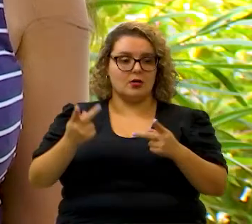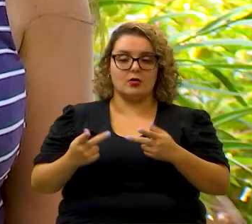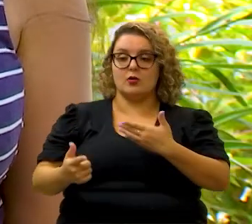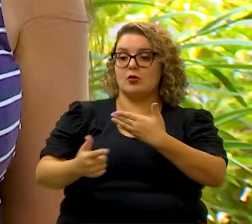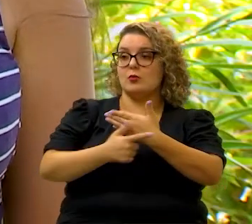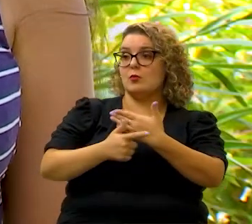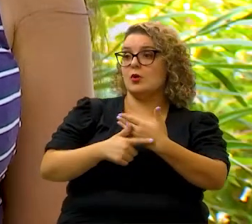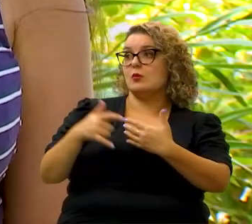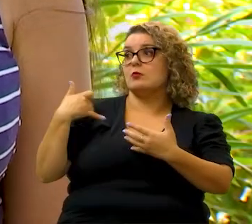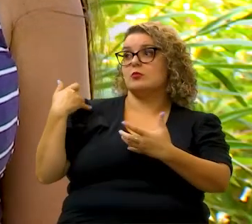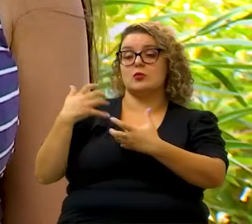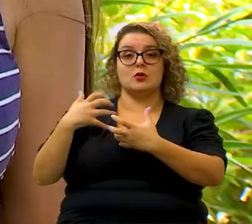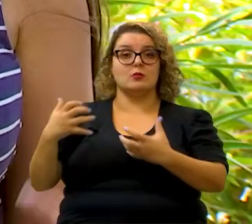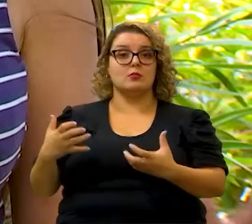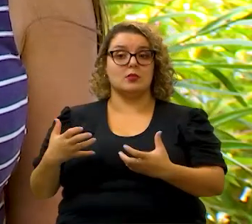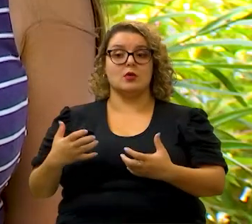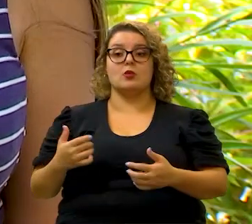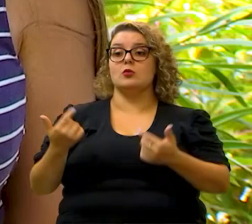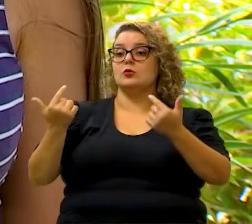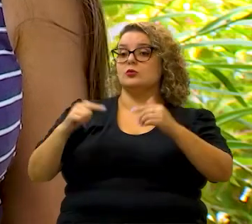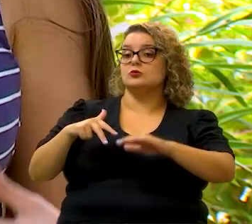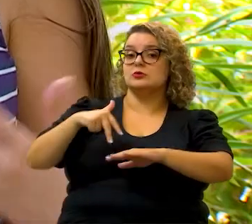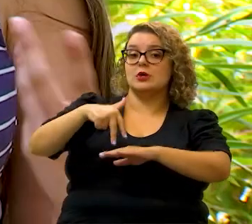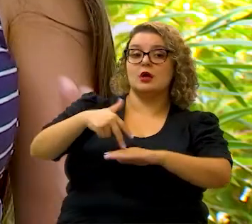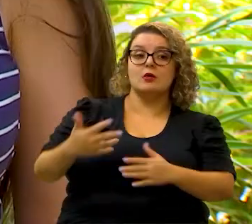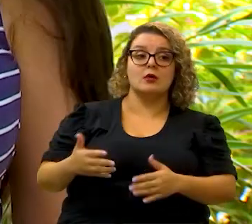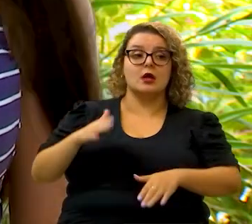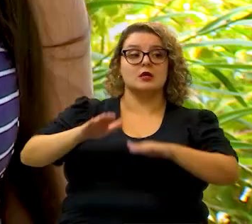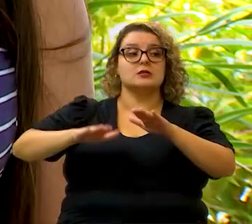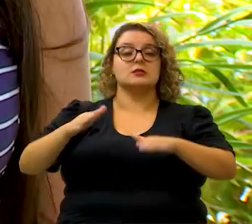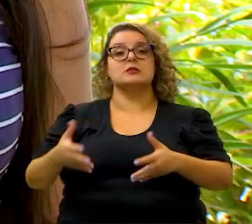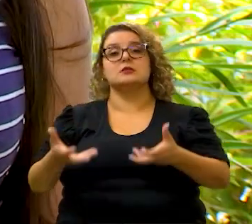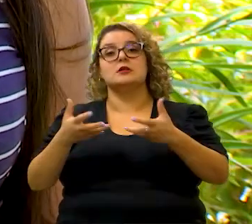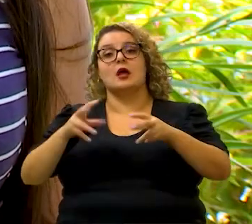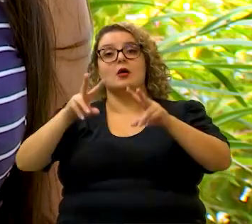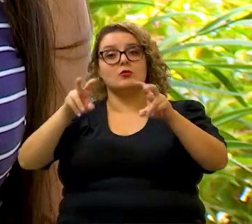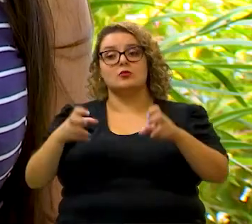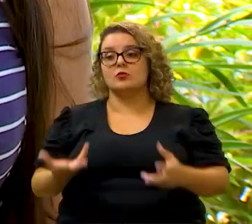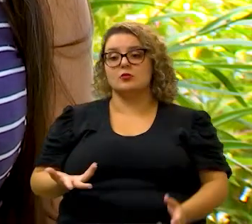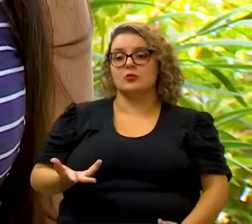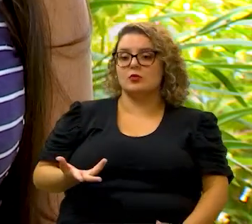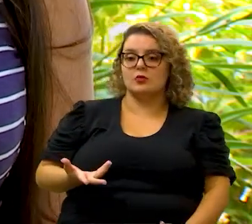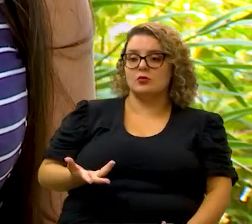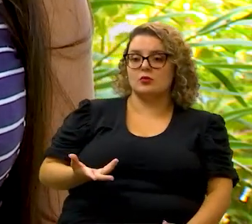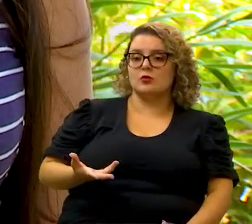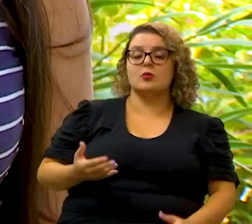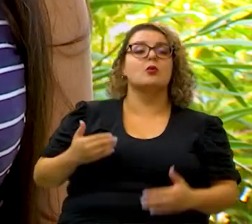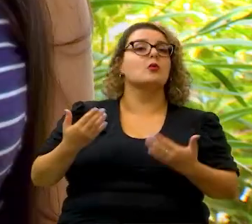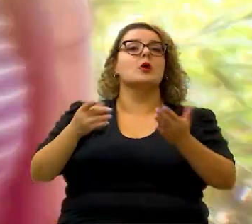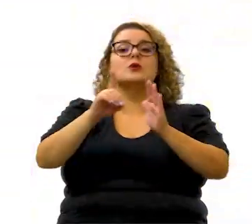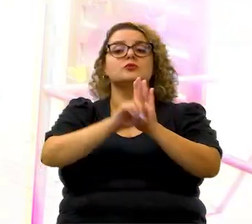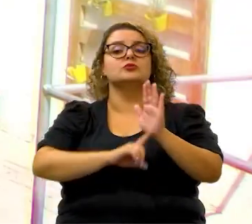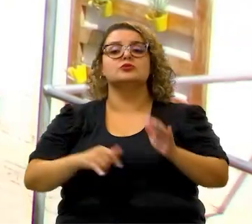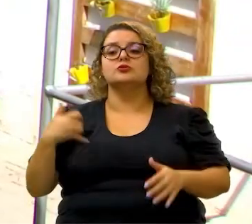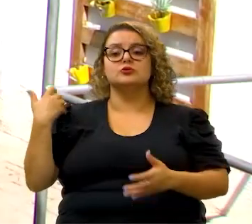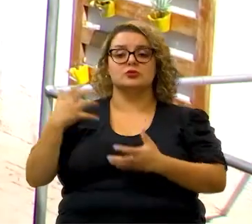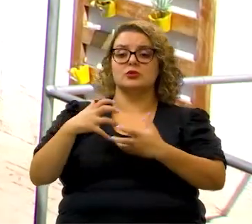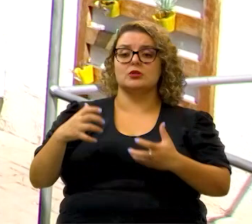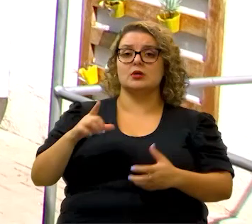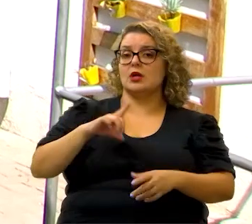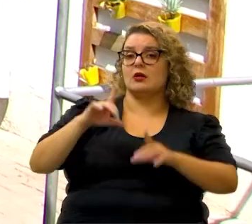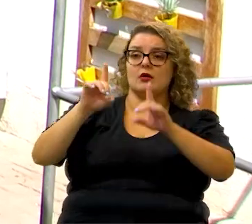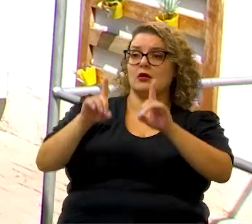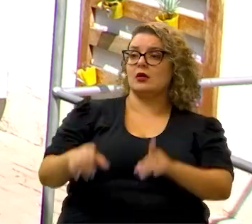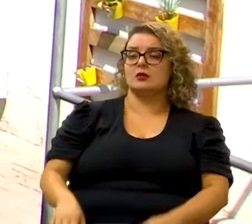falam, quero falar sobre o papel do envelhecimento, onde que é o meu espaço. Às vezes eles querem trazer temáticas de qual que é o direito do